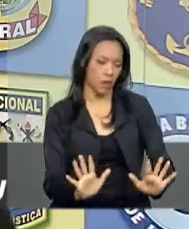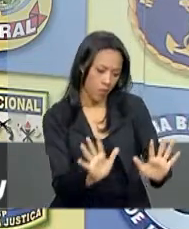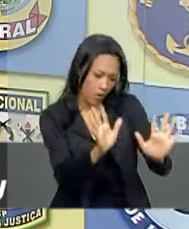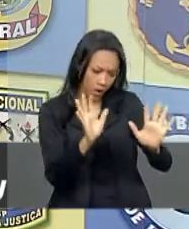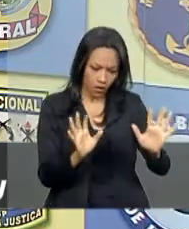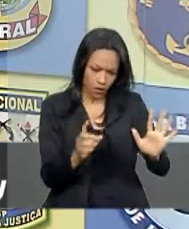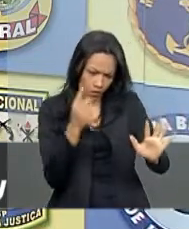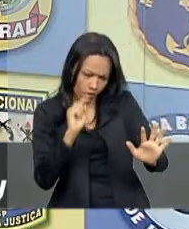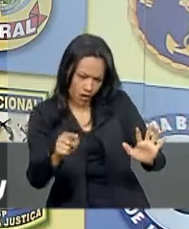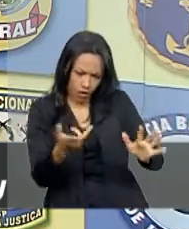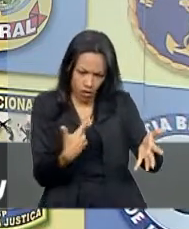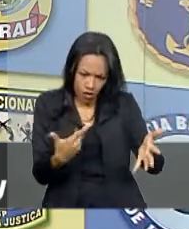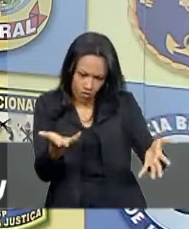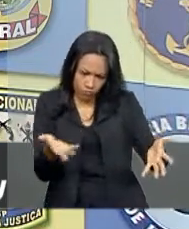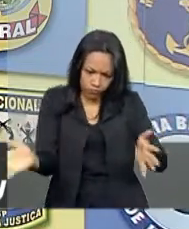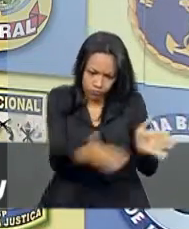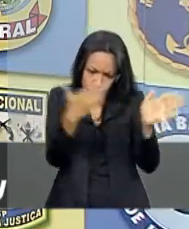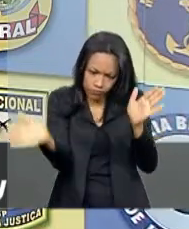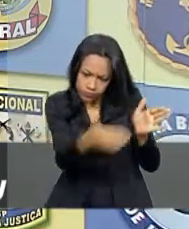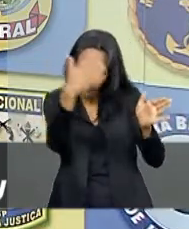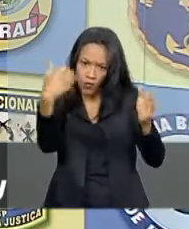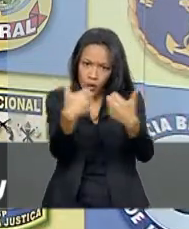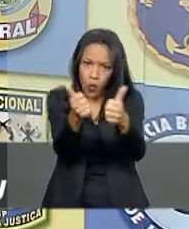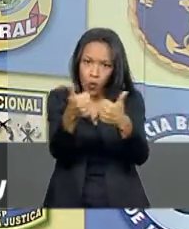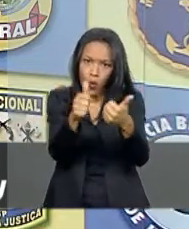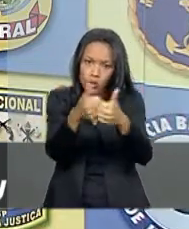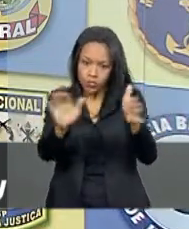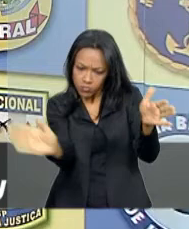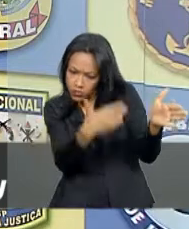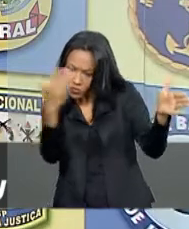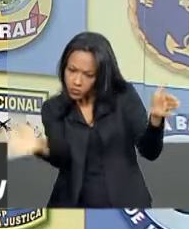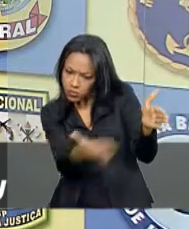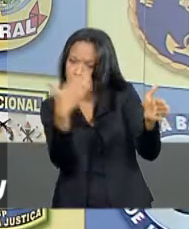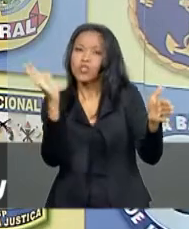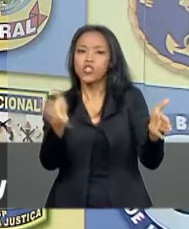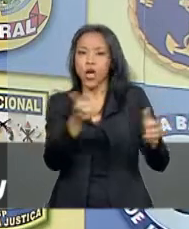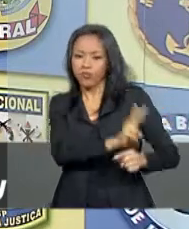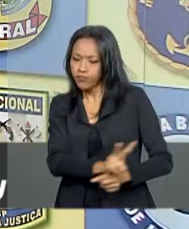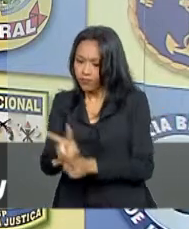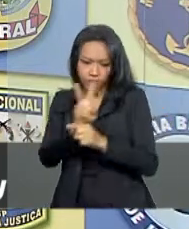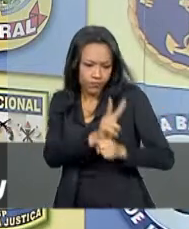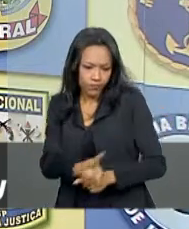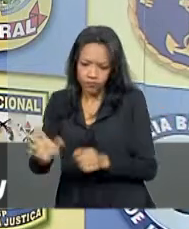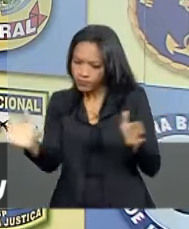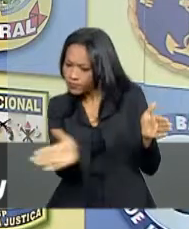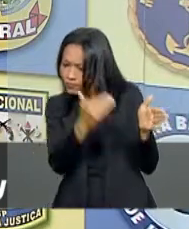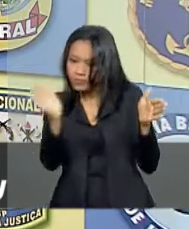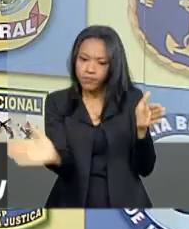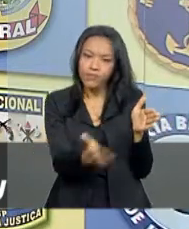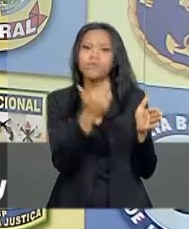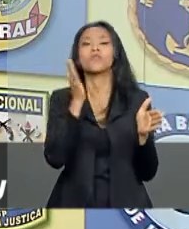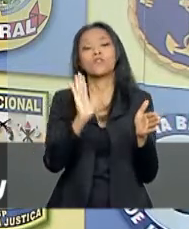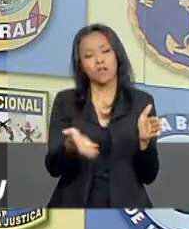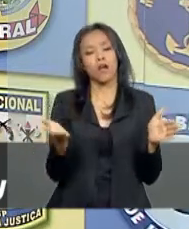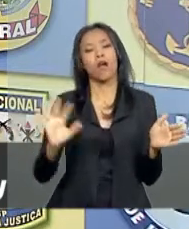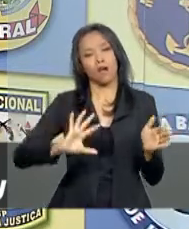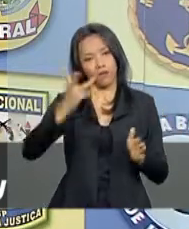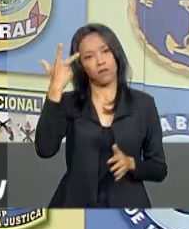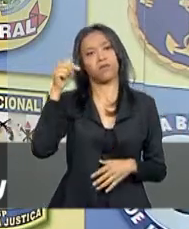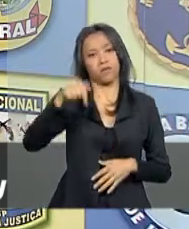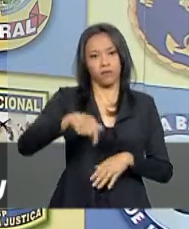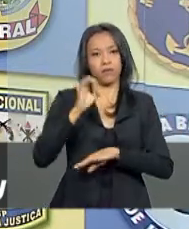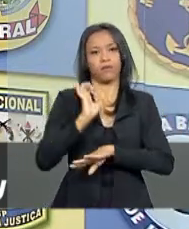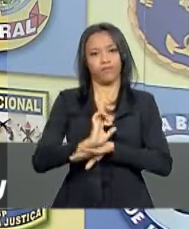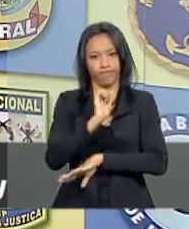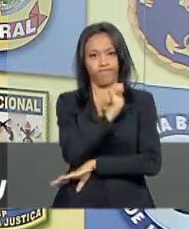pessoas, carros, vans, ônibus. Portanto, mais de 200 mil revistas nesse sentido. Além disso,